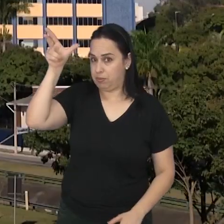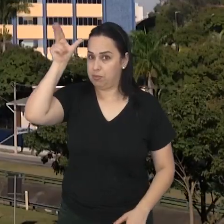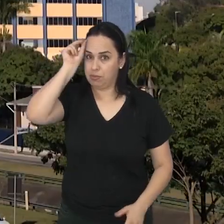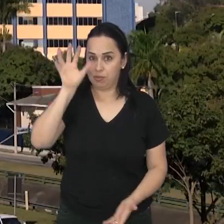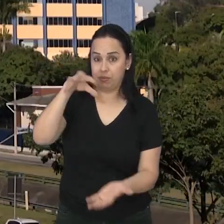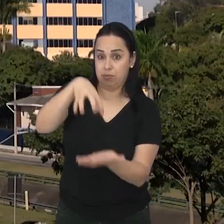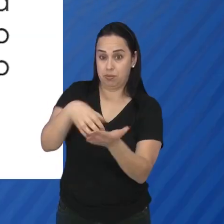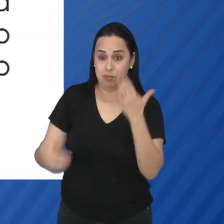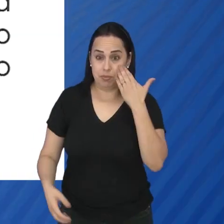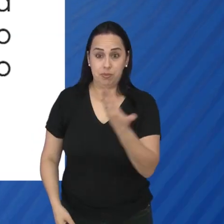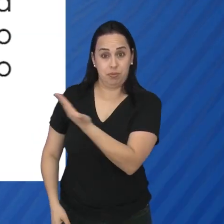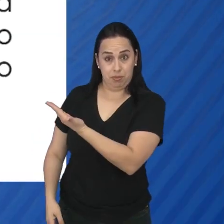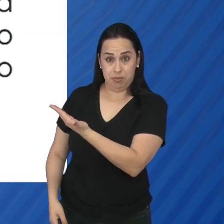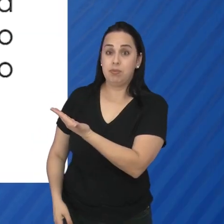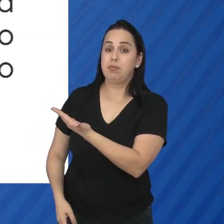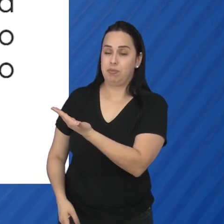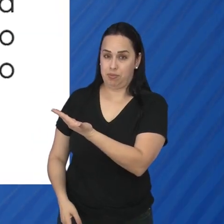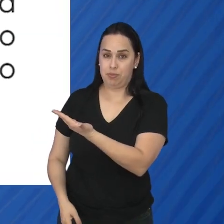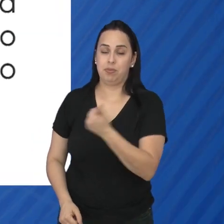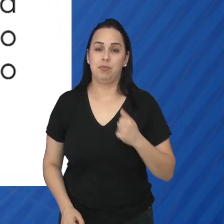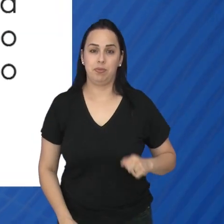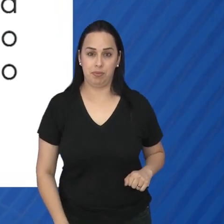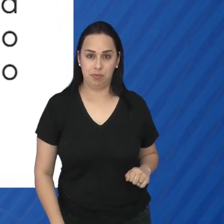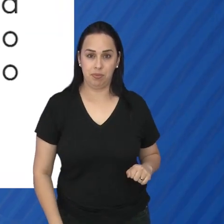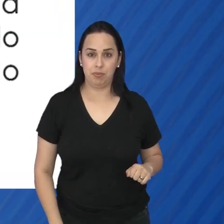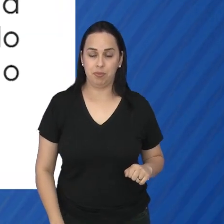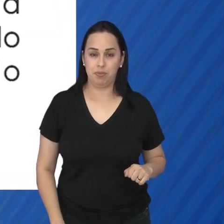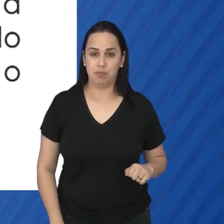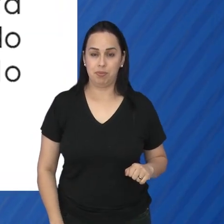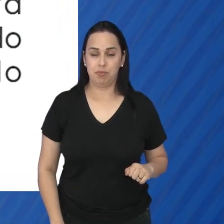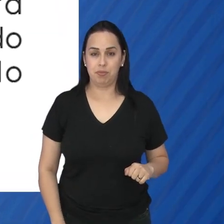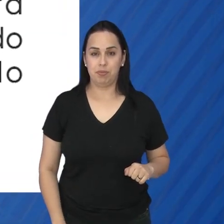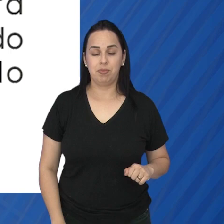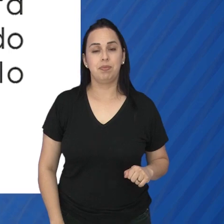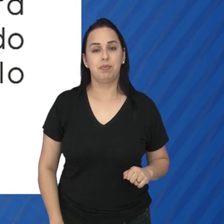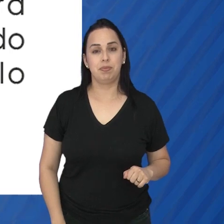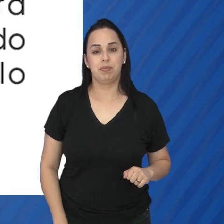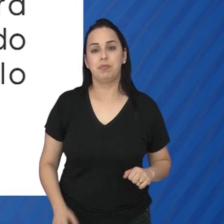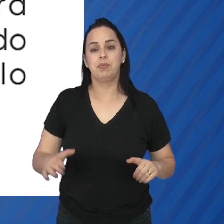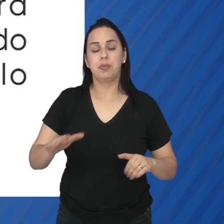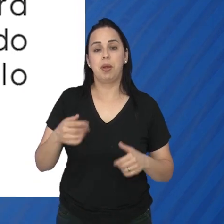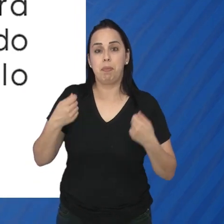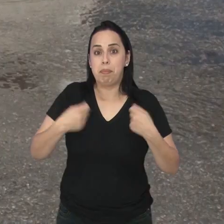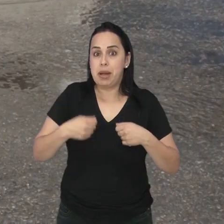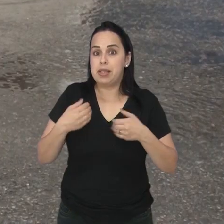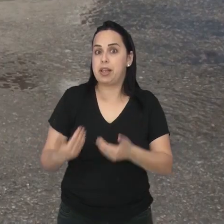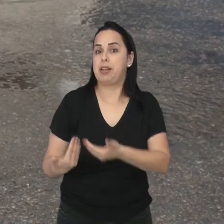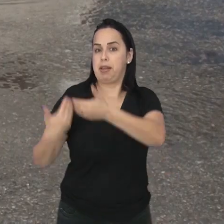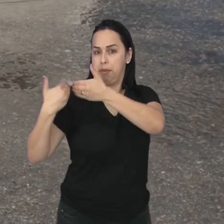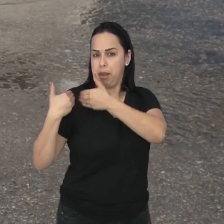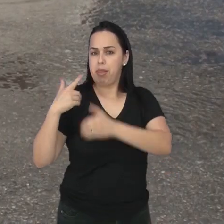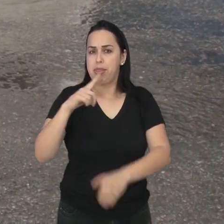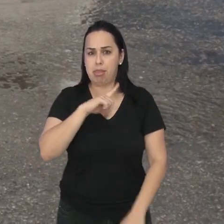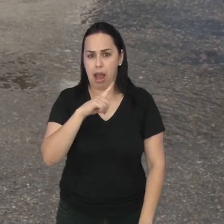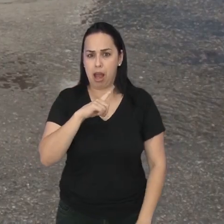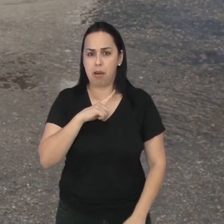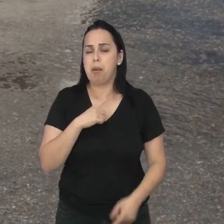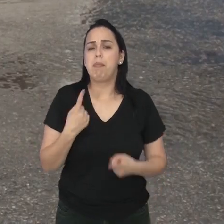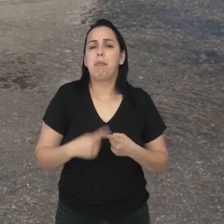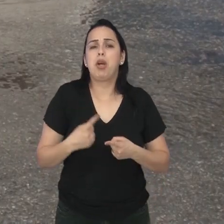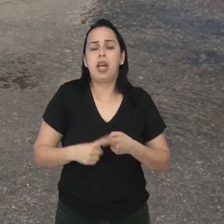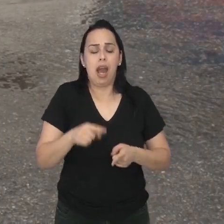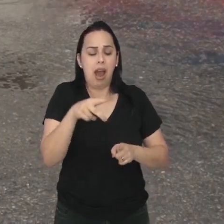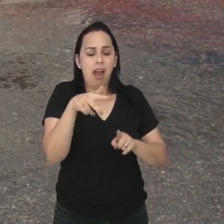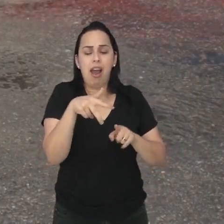quanto a Prefeitura e a Arcesp, a Agência Reguladora de Serviços Públicos do Estado de São Paulo, devem ser responsabilizadas